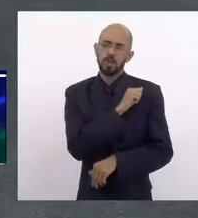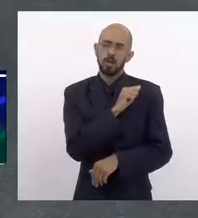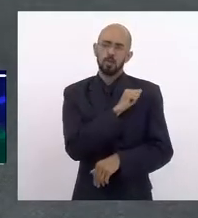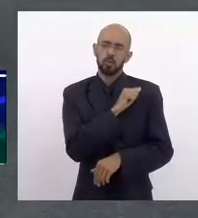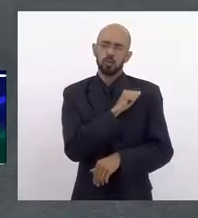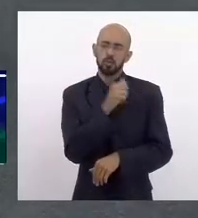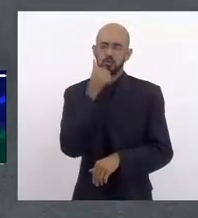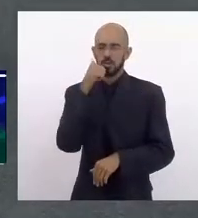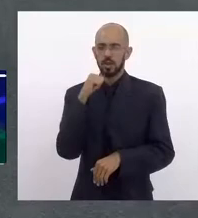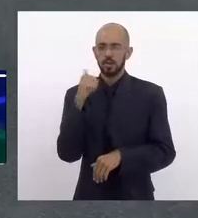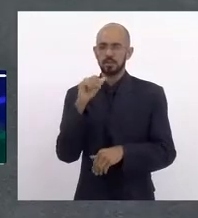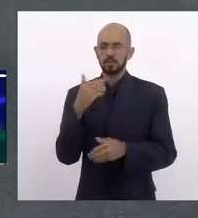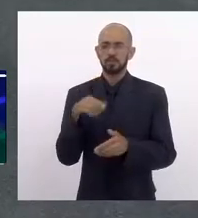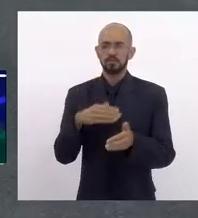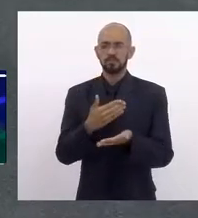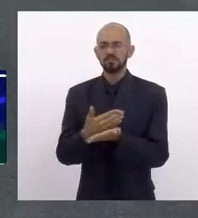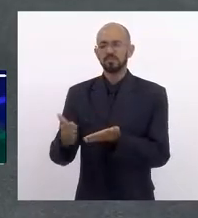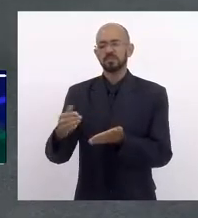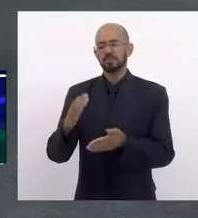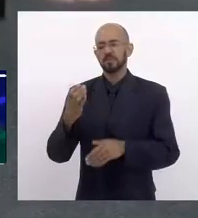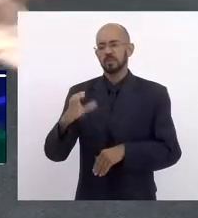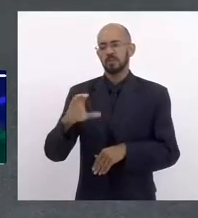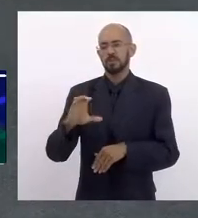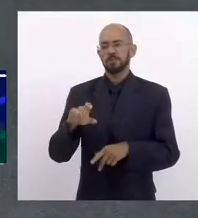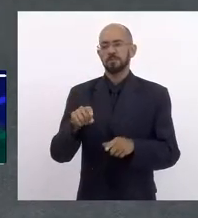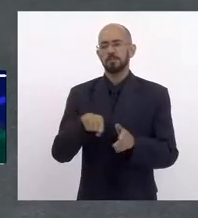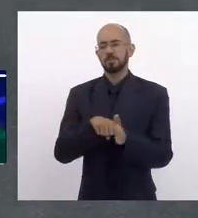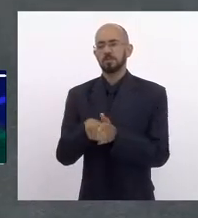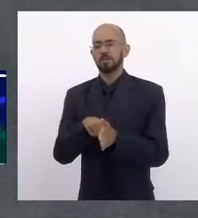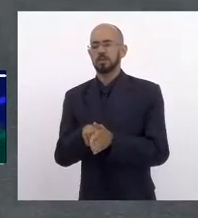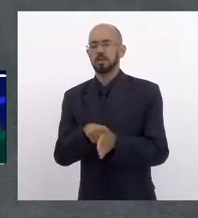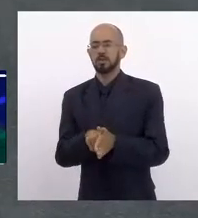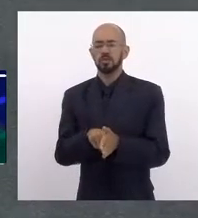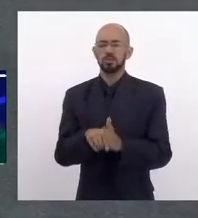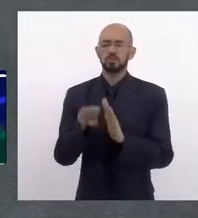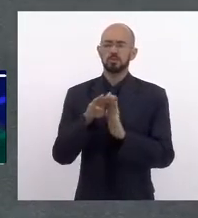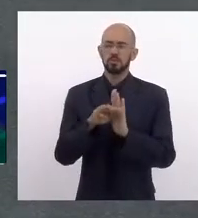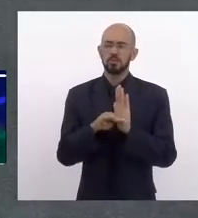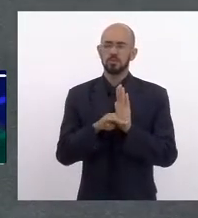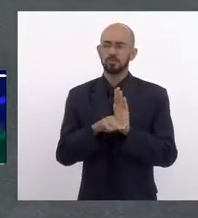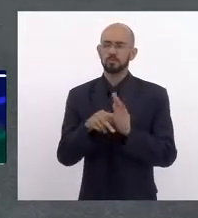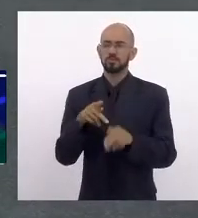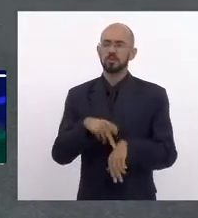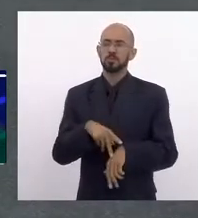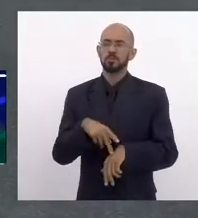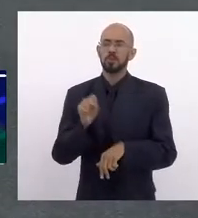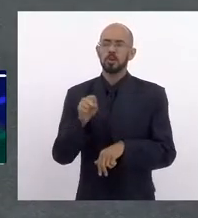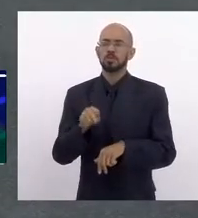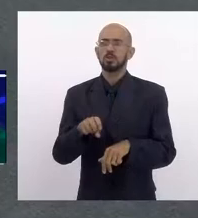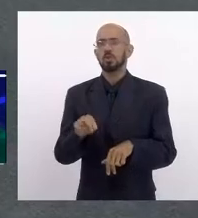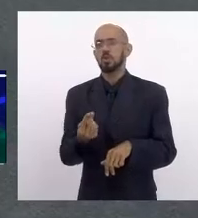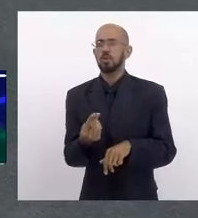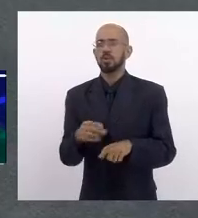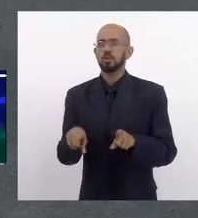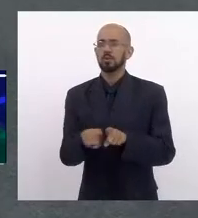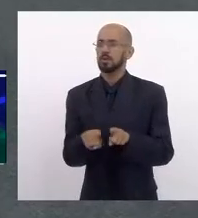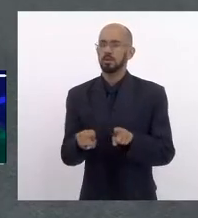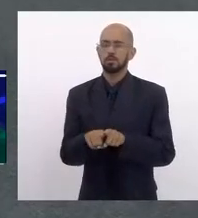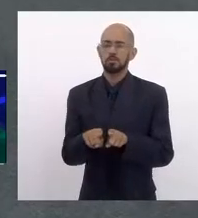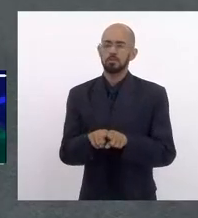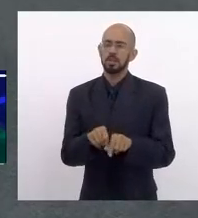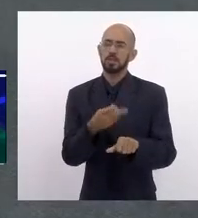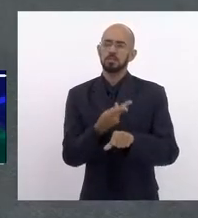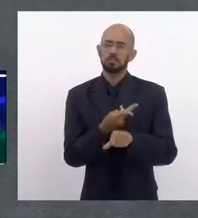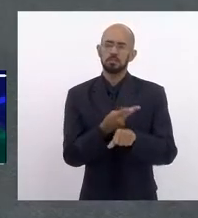iniciação científica nas universidades, as pesquisadoras, nos programas de pós-graduação, enfim, das cientistas né, enfim,